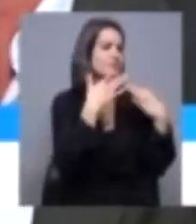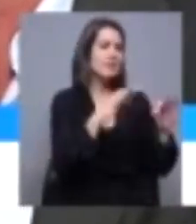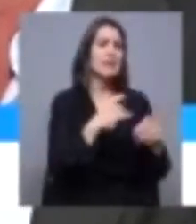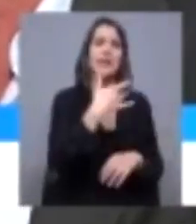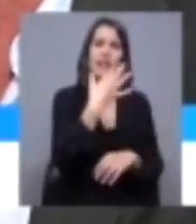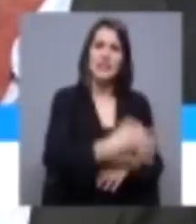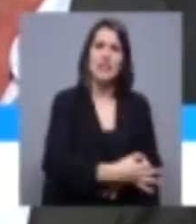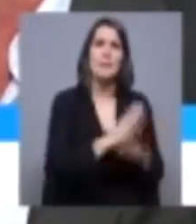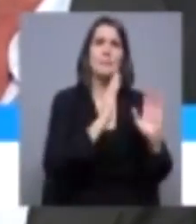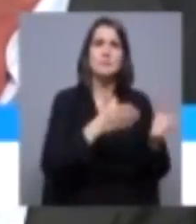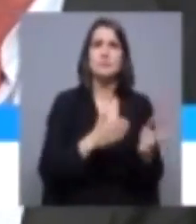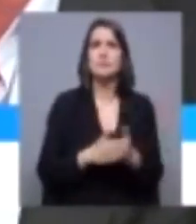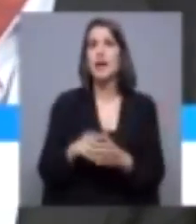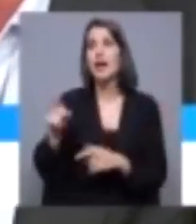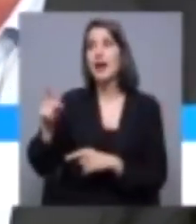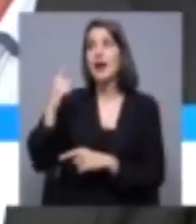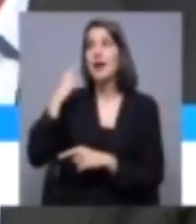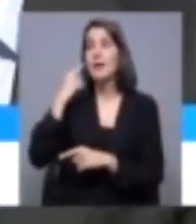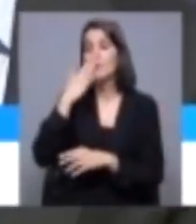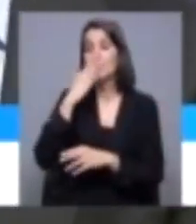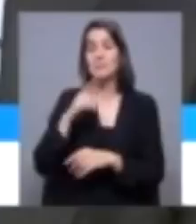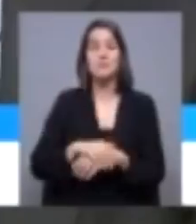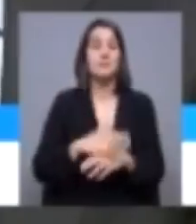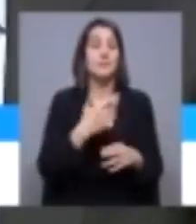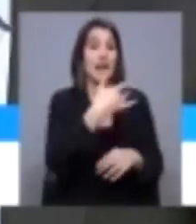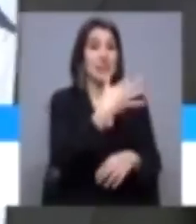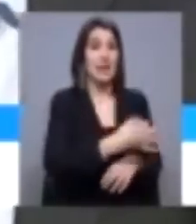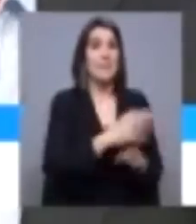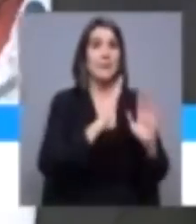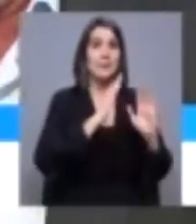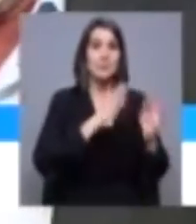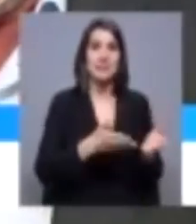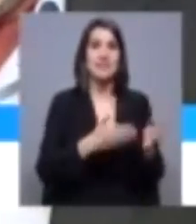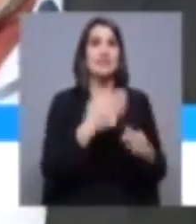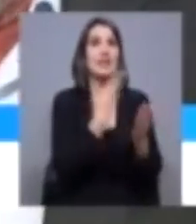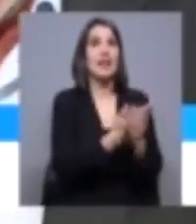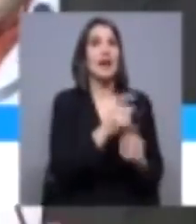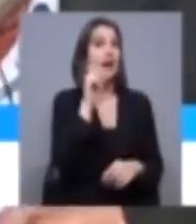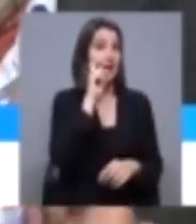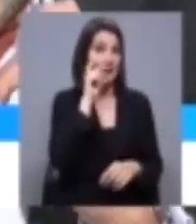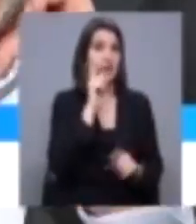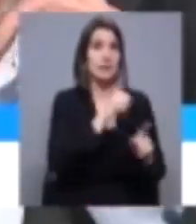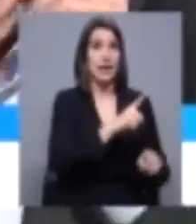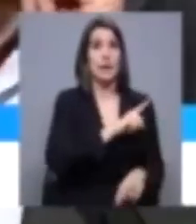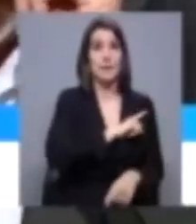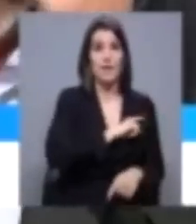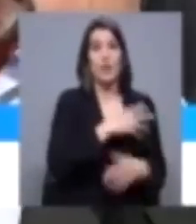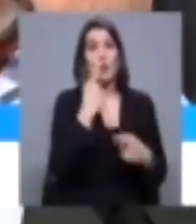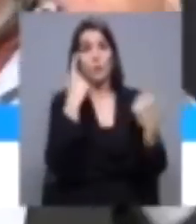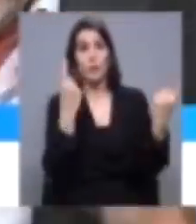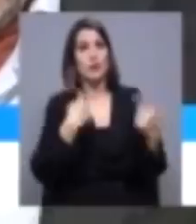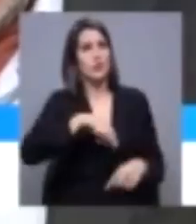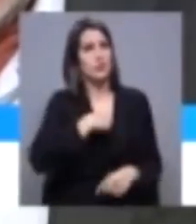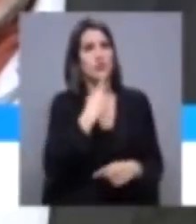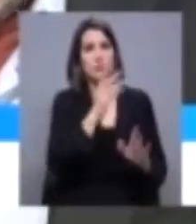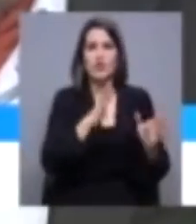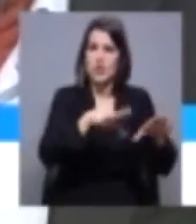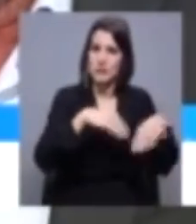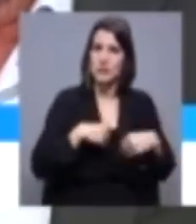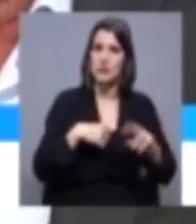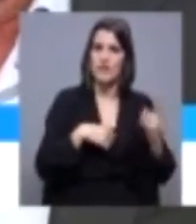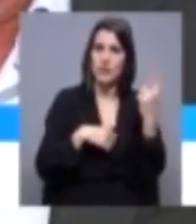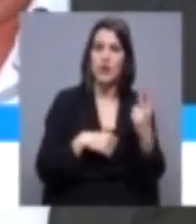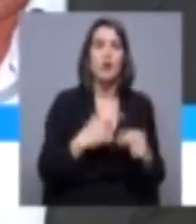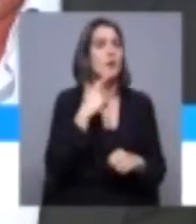condensado uma pergunta tem que prestar por garantir seja ela privada por nós já temos que admitimos as duas soluções